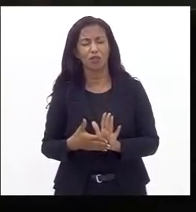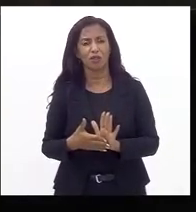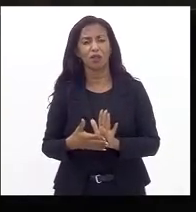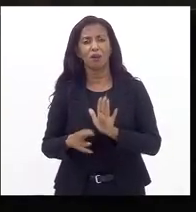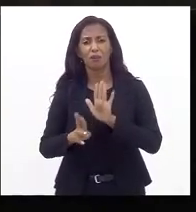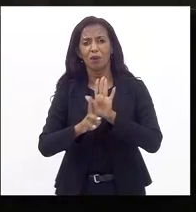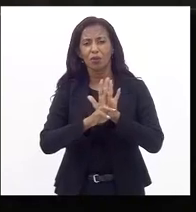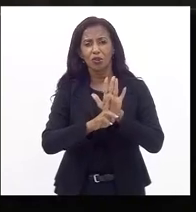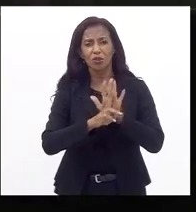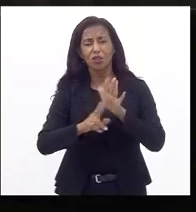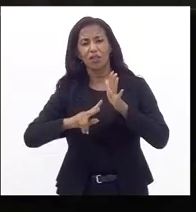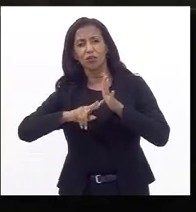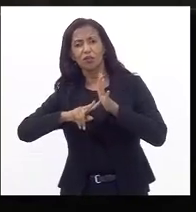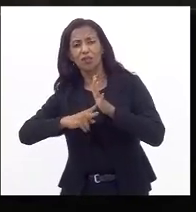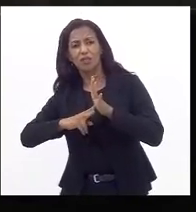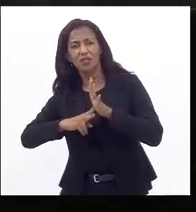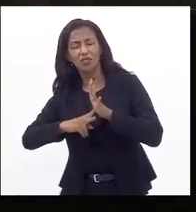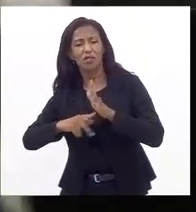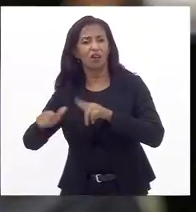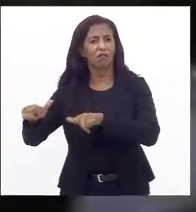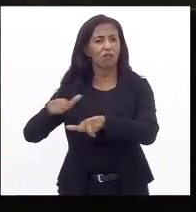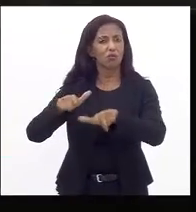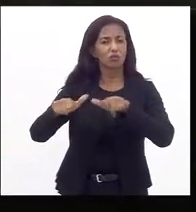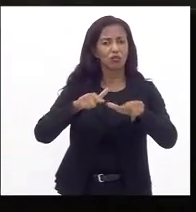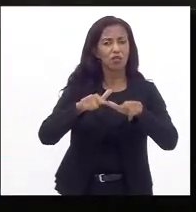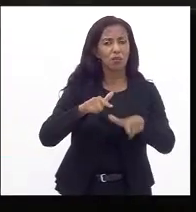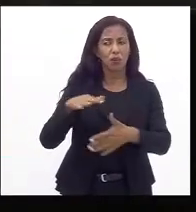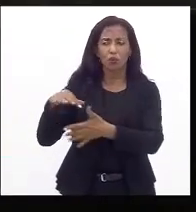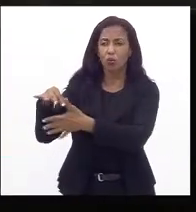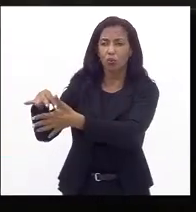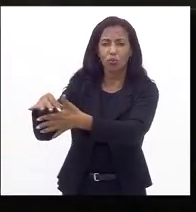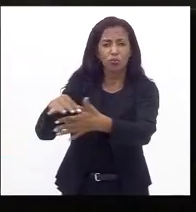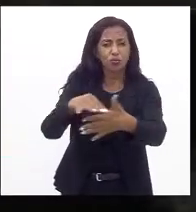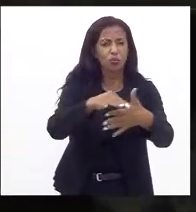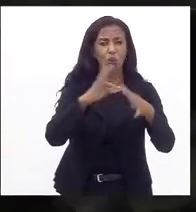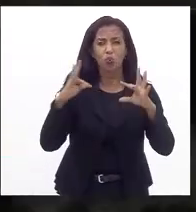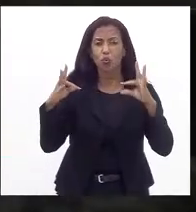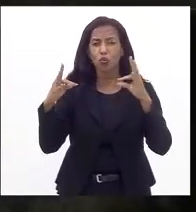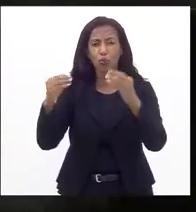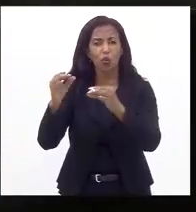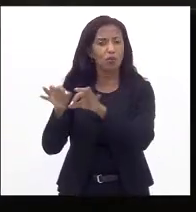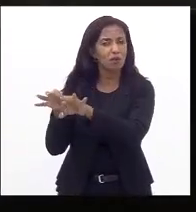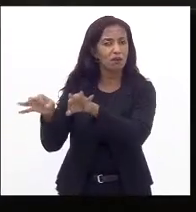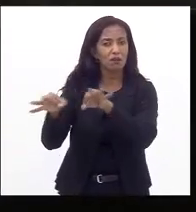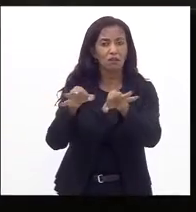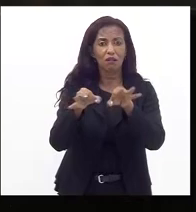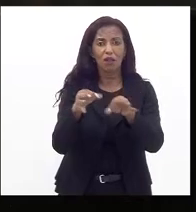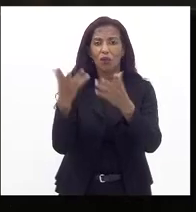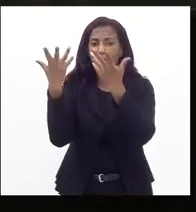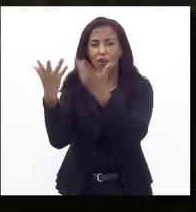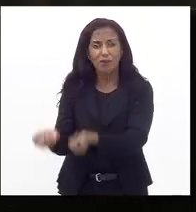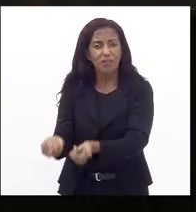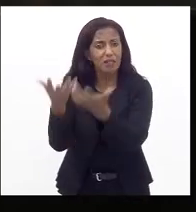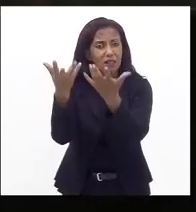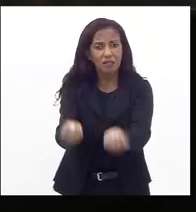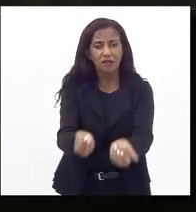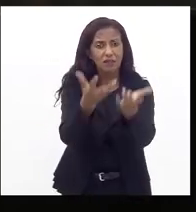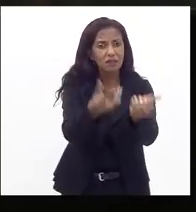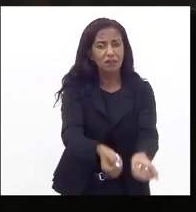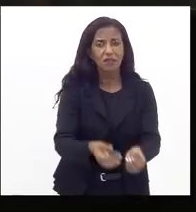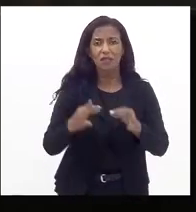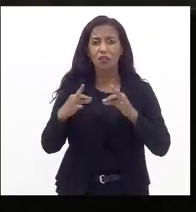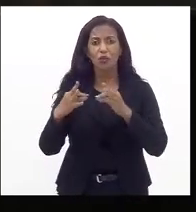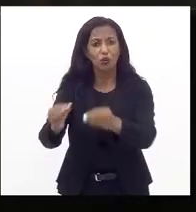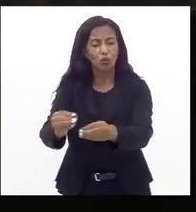representantes dos sindicatos e dos Servidores e o presidente todas as medidas foram acolhidas Deputado